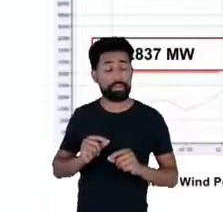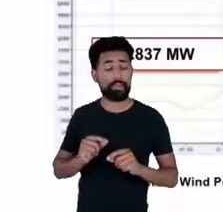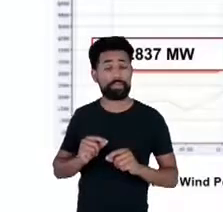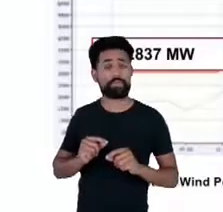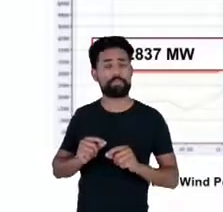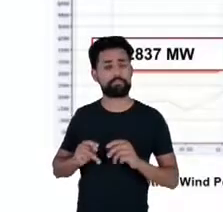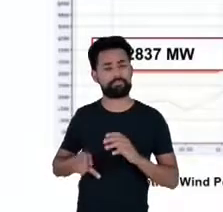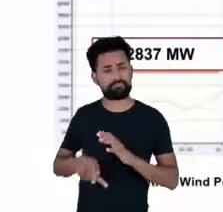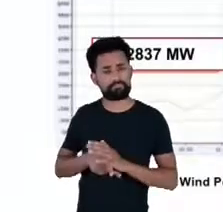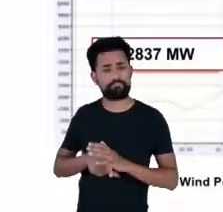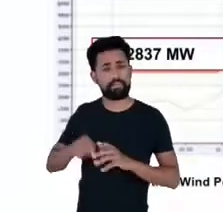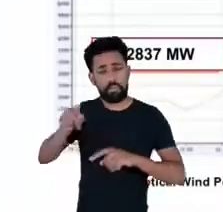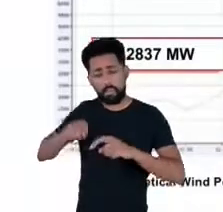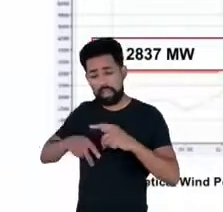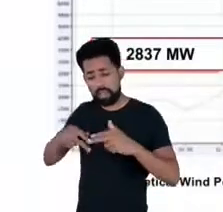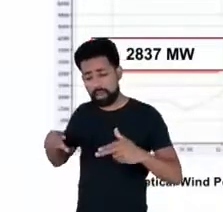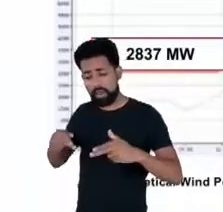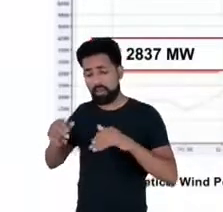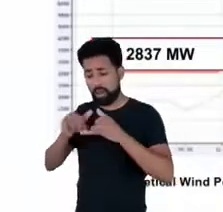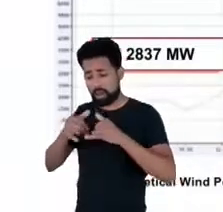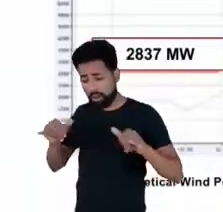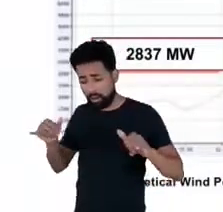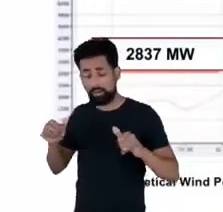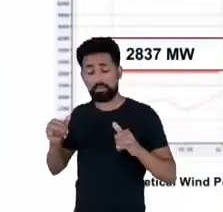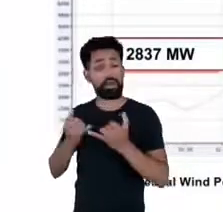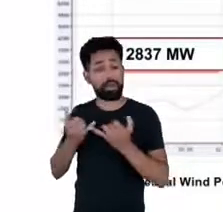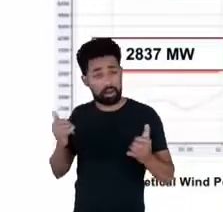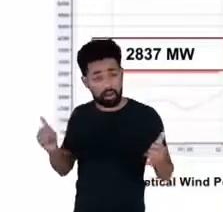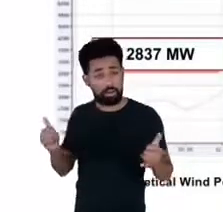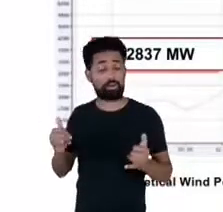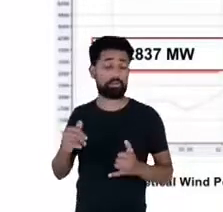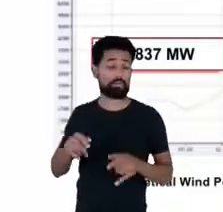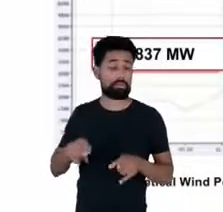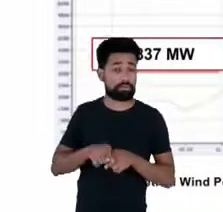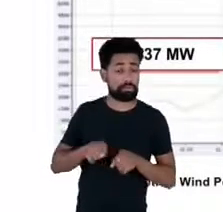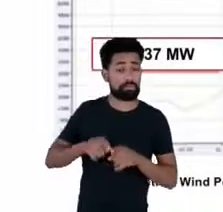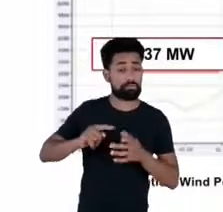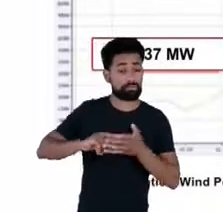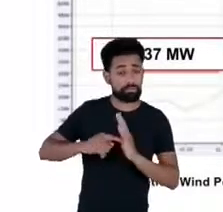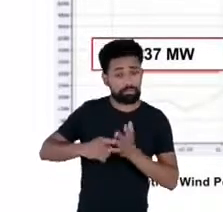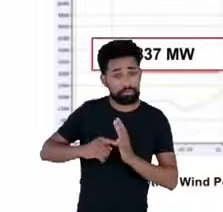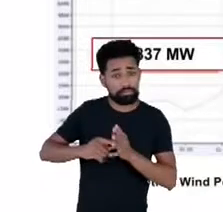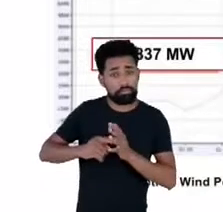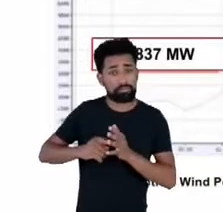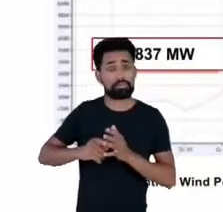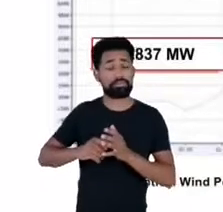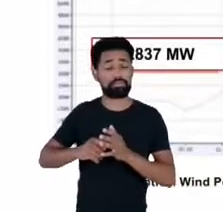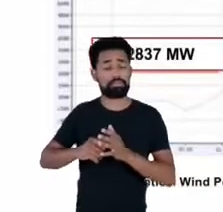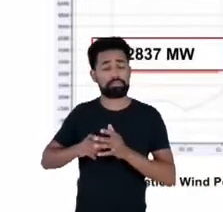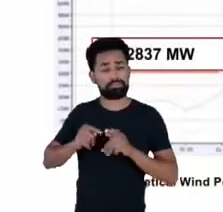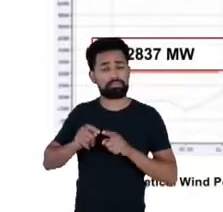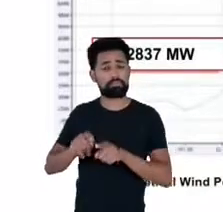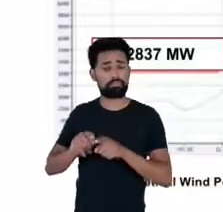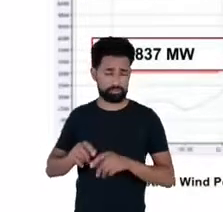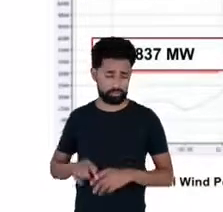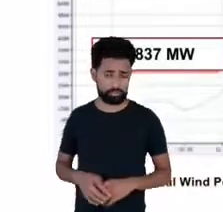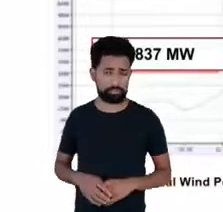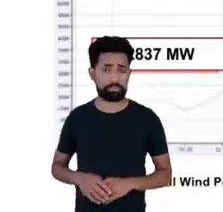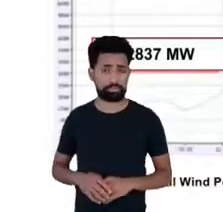equipamento eletrônico e elétrico e maquinário síncrono.